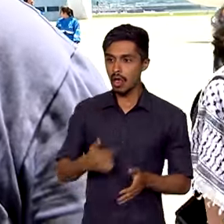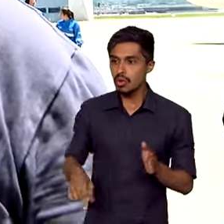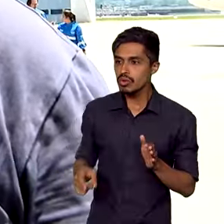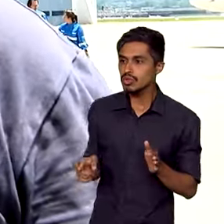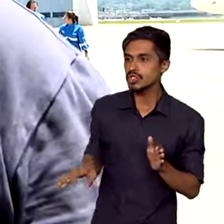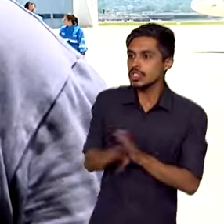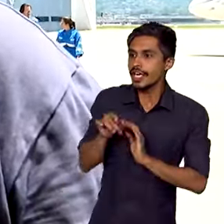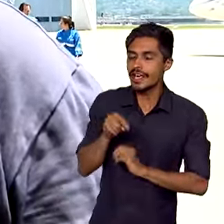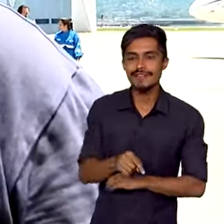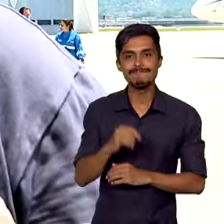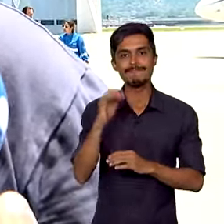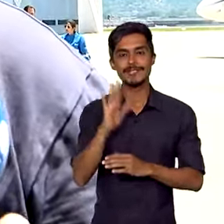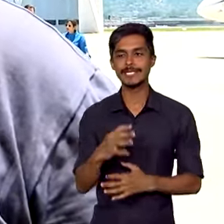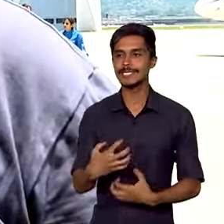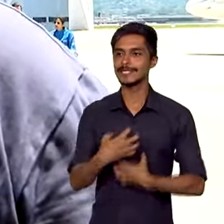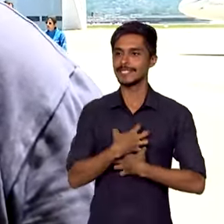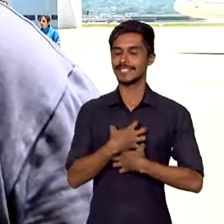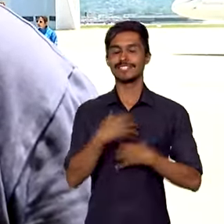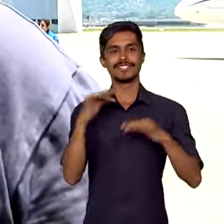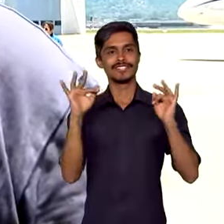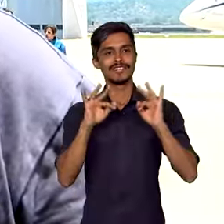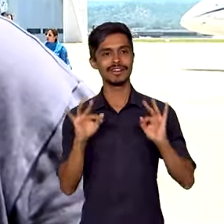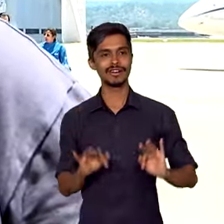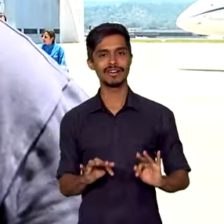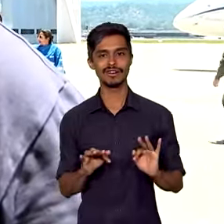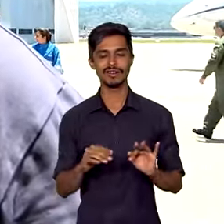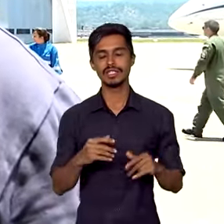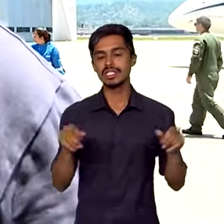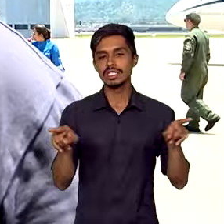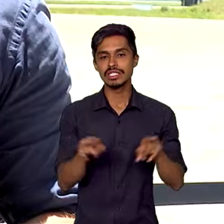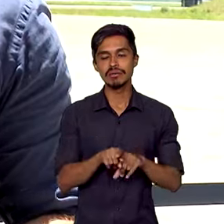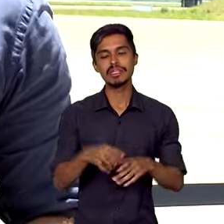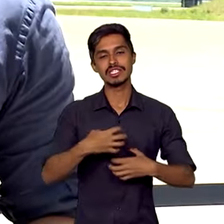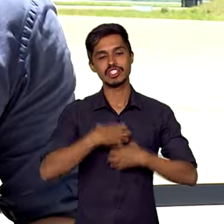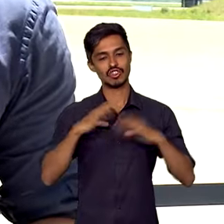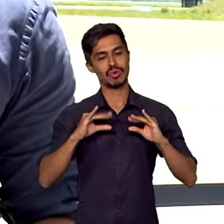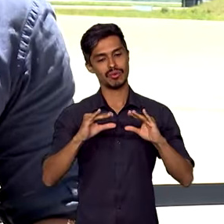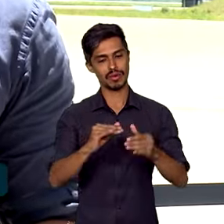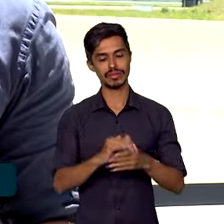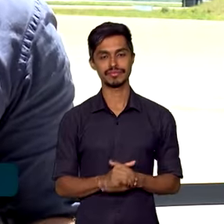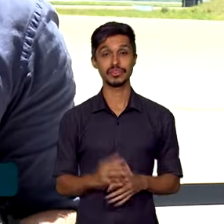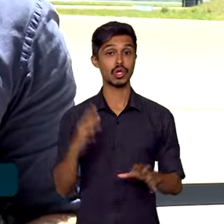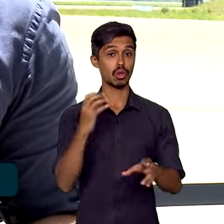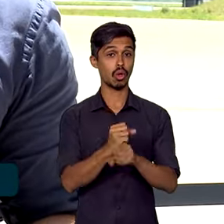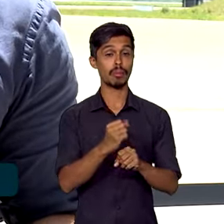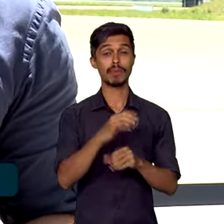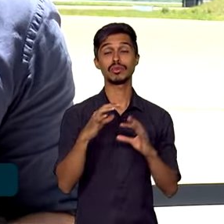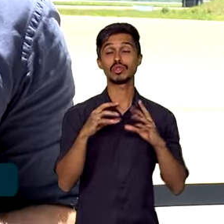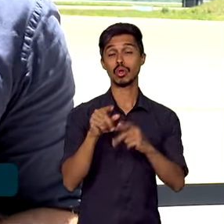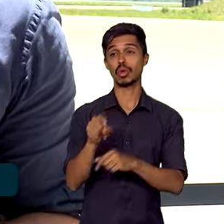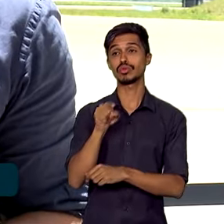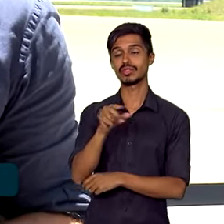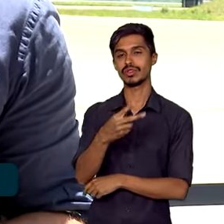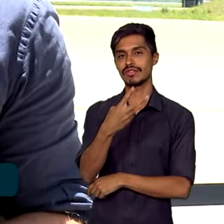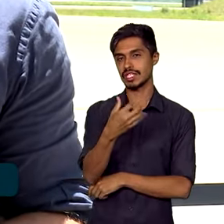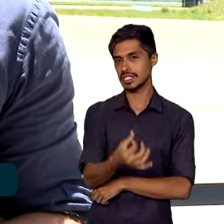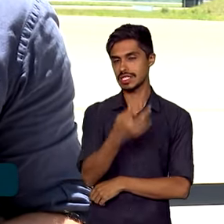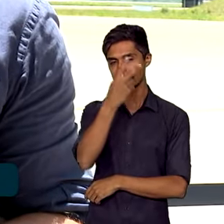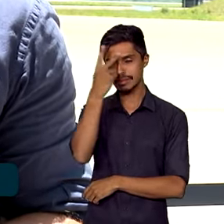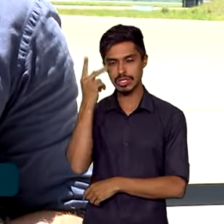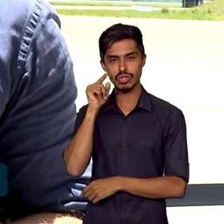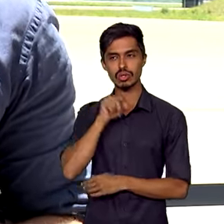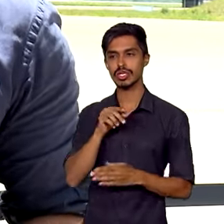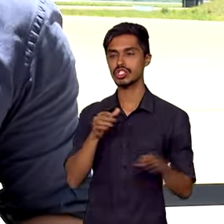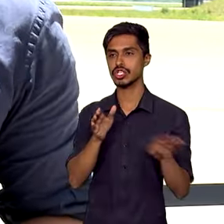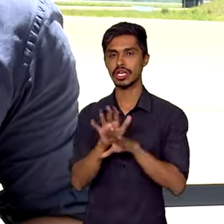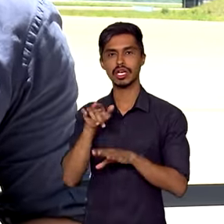Brasil, senti a felicidade e senti confortável. Ao todo, chegaram a São Paulo 26